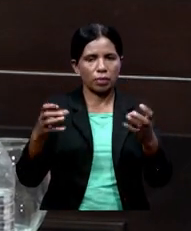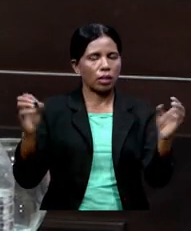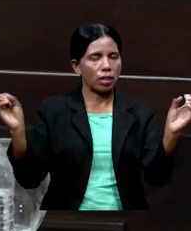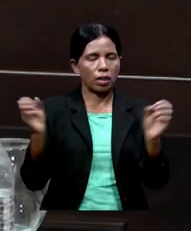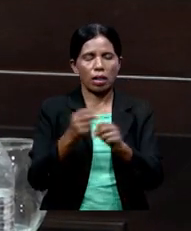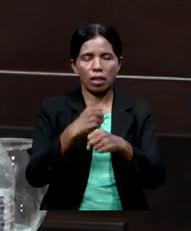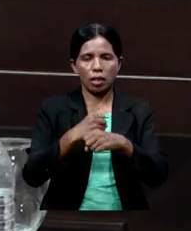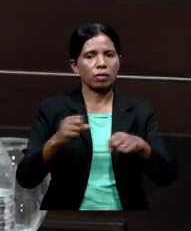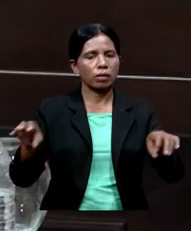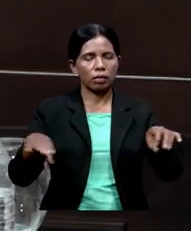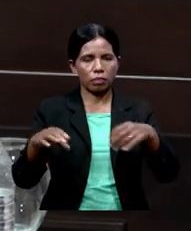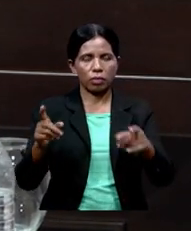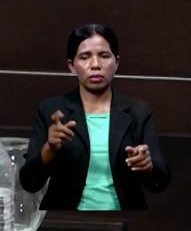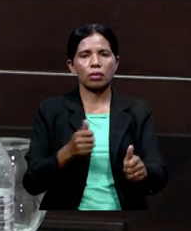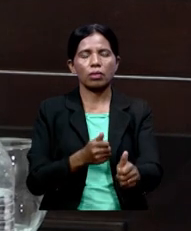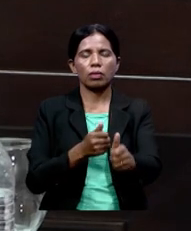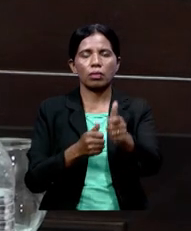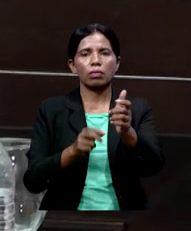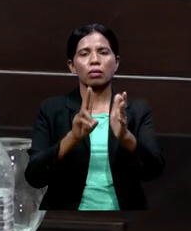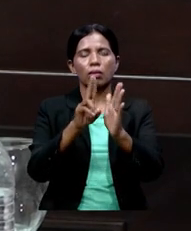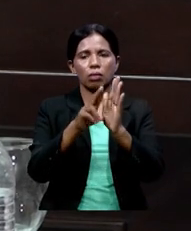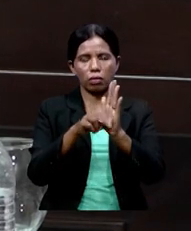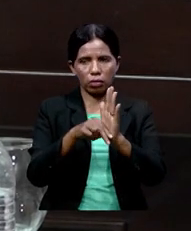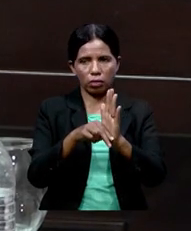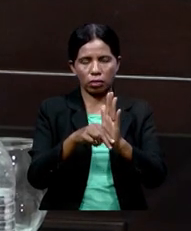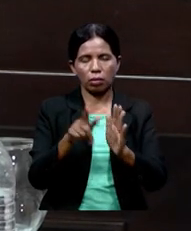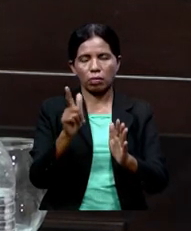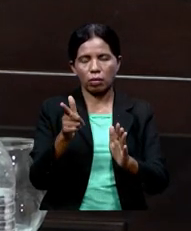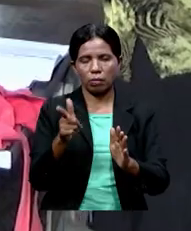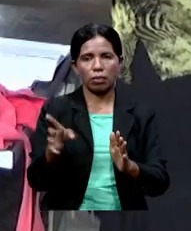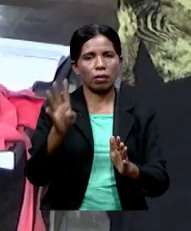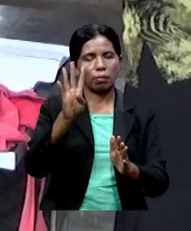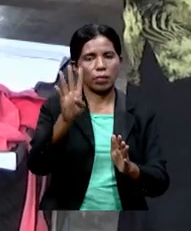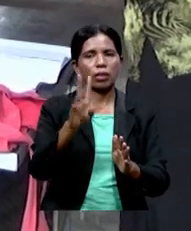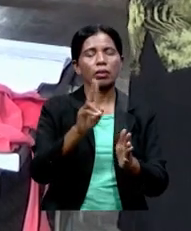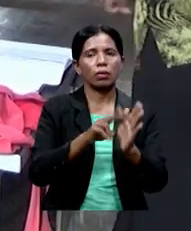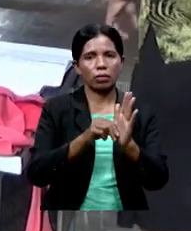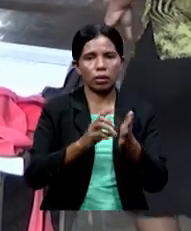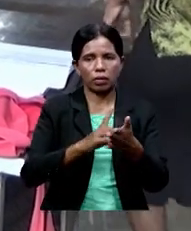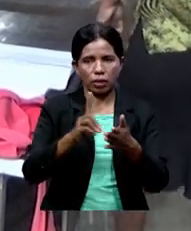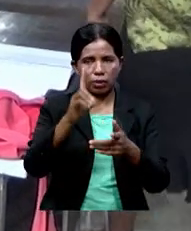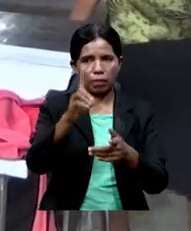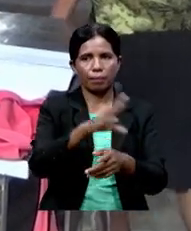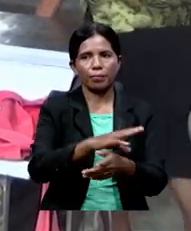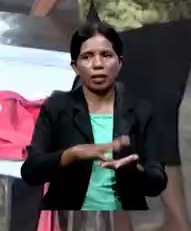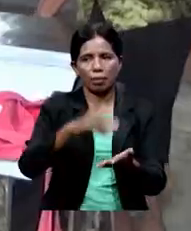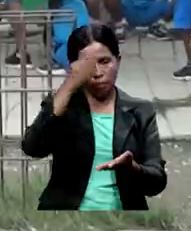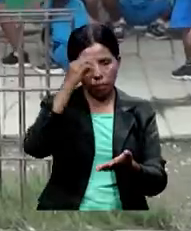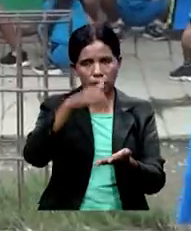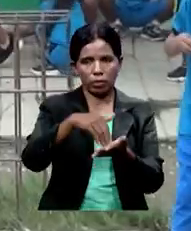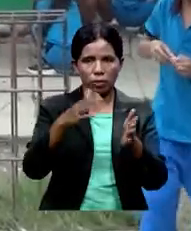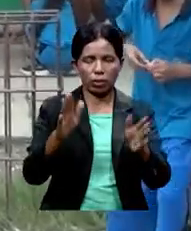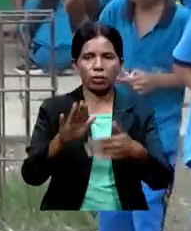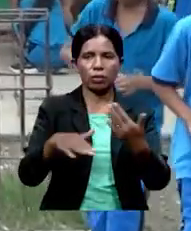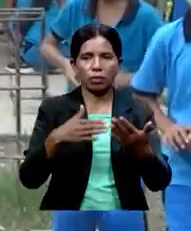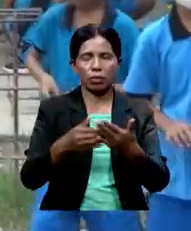minha carga horária, carga letiva 24 horas por semana. Normalmente, processo de aprendizagem vai estudante Sira, cada